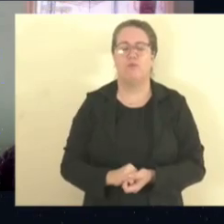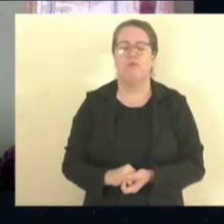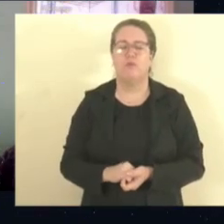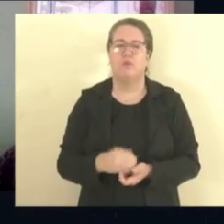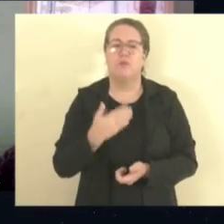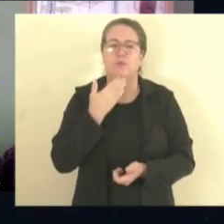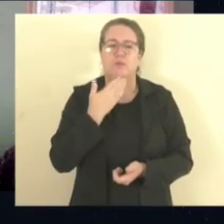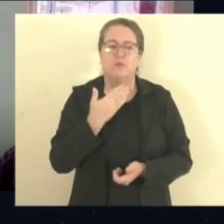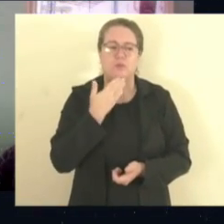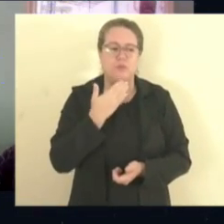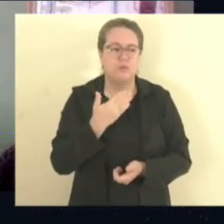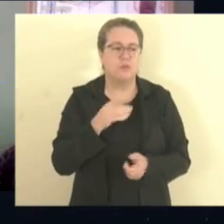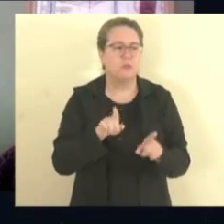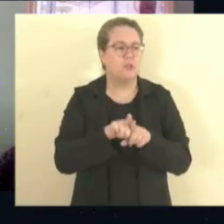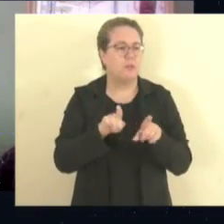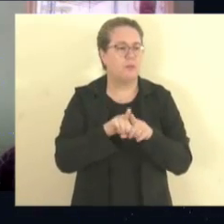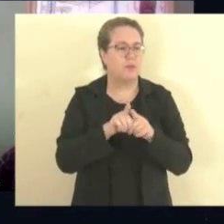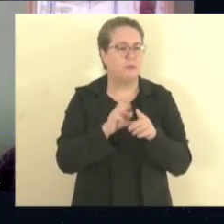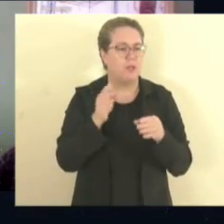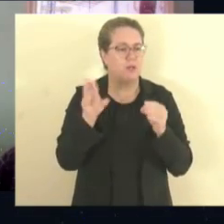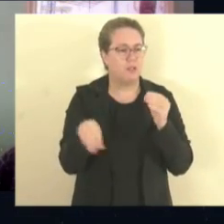eu solicito que inclua a Comissão de Infraestrutura também.